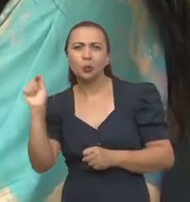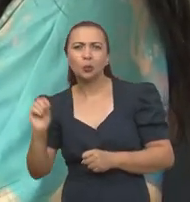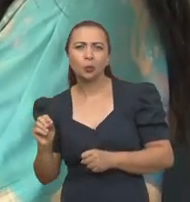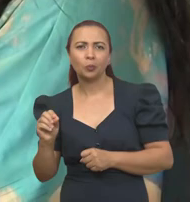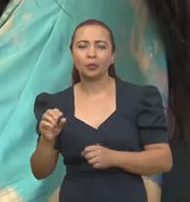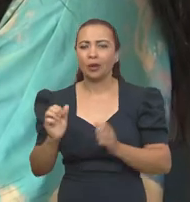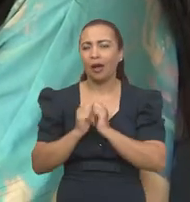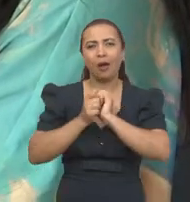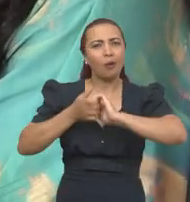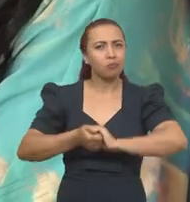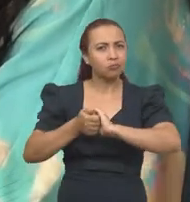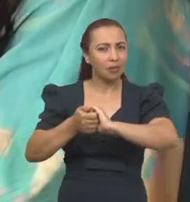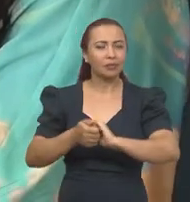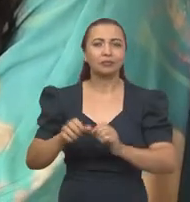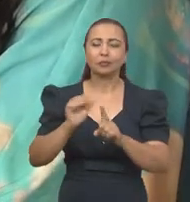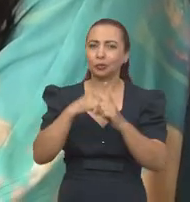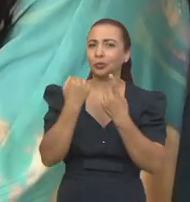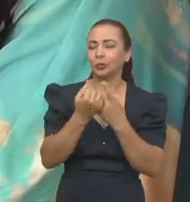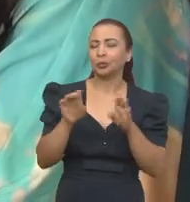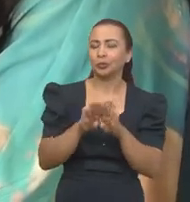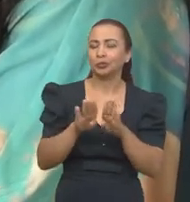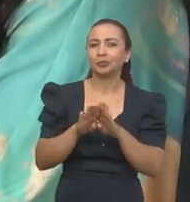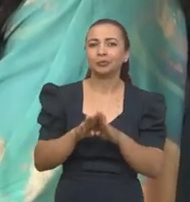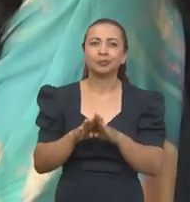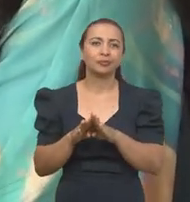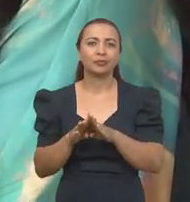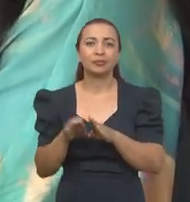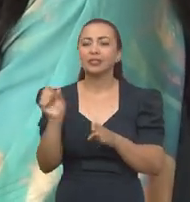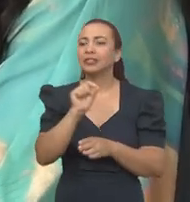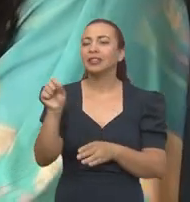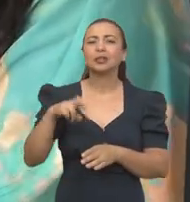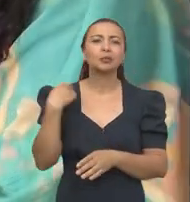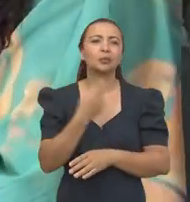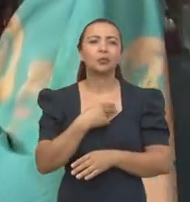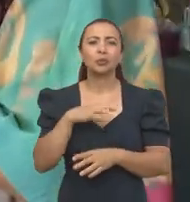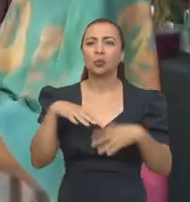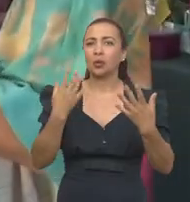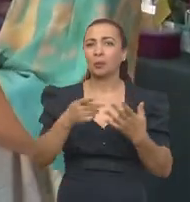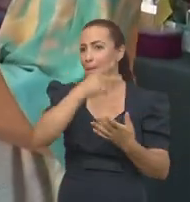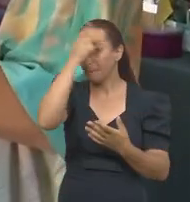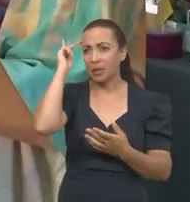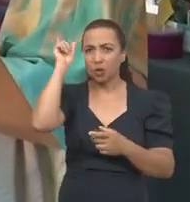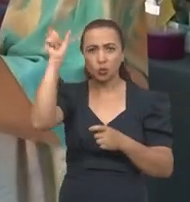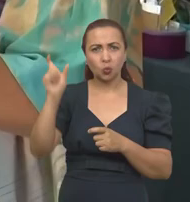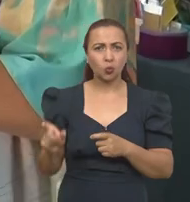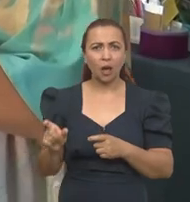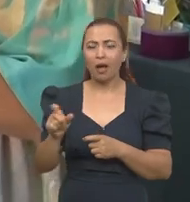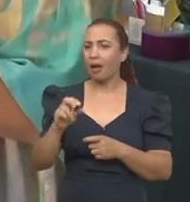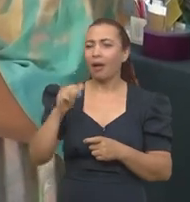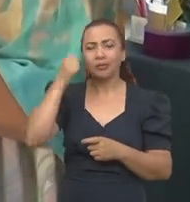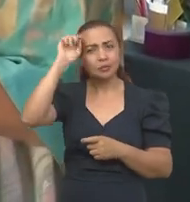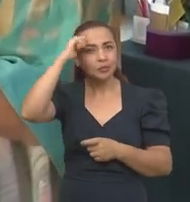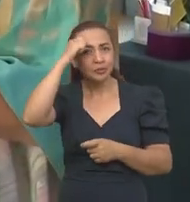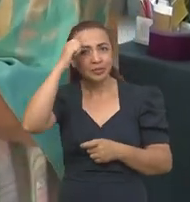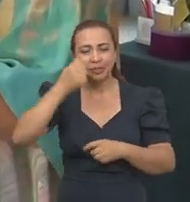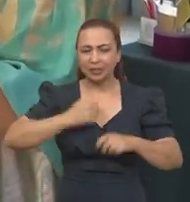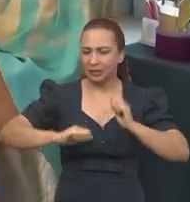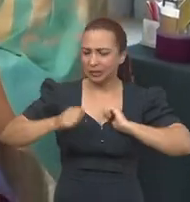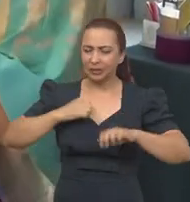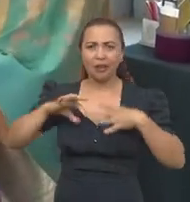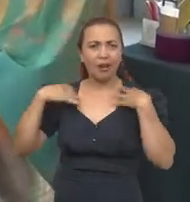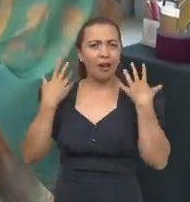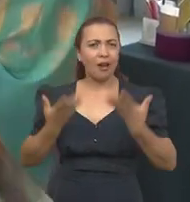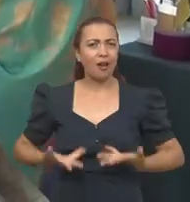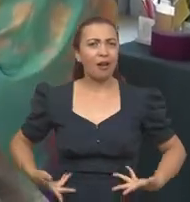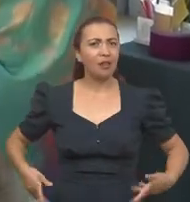então a gente nessa nessa nesse contexto de quem somos nós enquanto pessoas negras né a gente vai ser em tentação de se